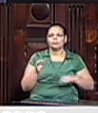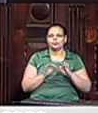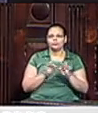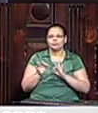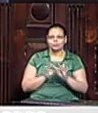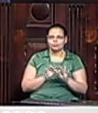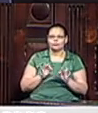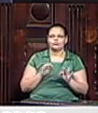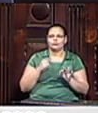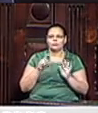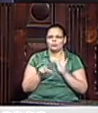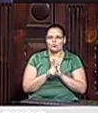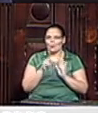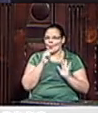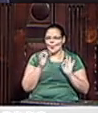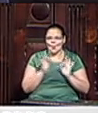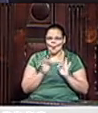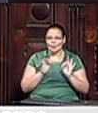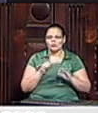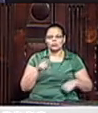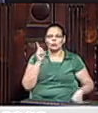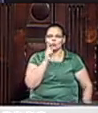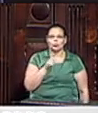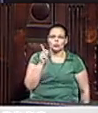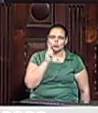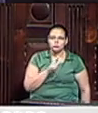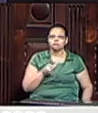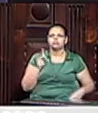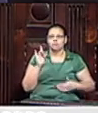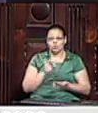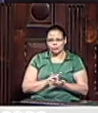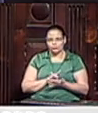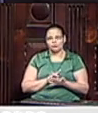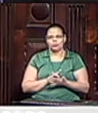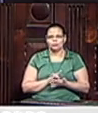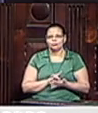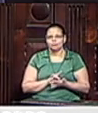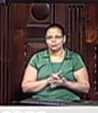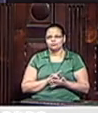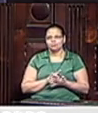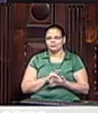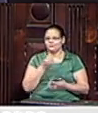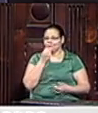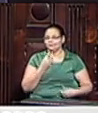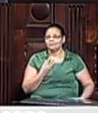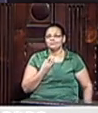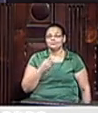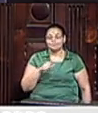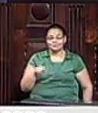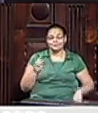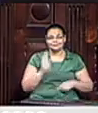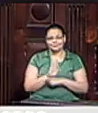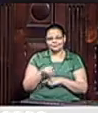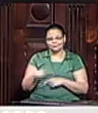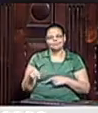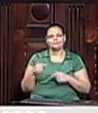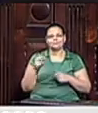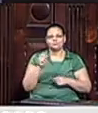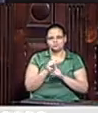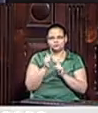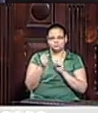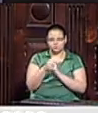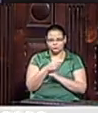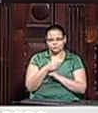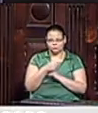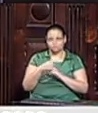lei nenhuma, para a gente conseguir que realmente um benefício para a sociedade seja colocado em